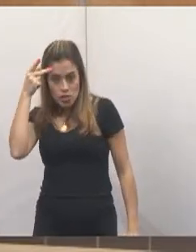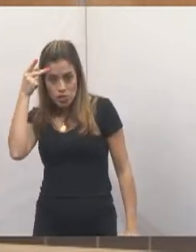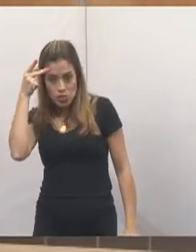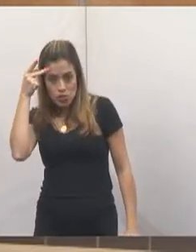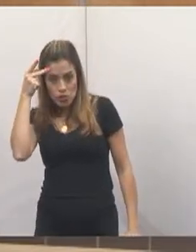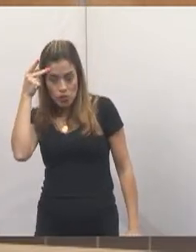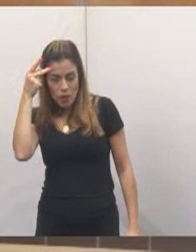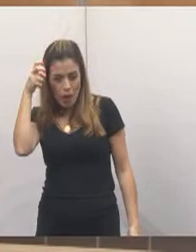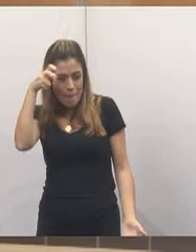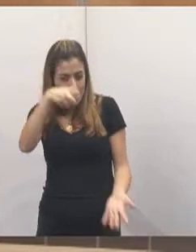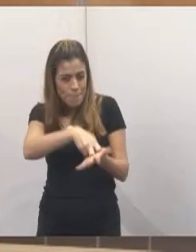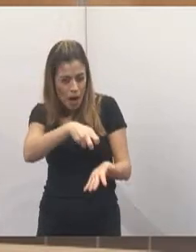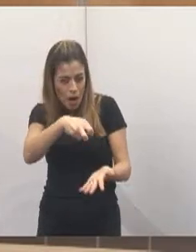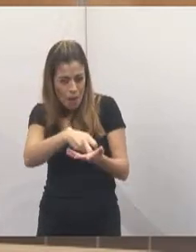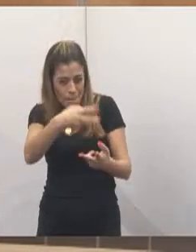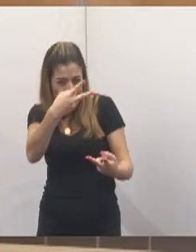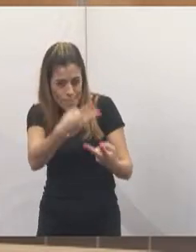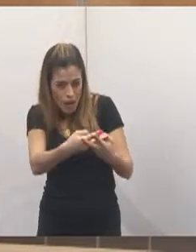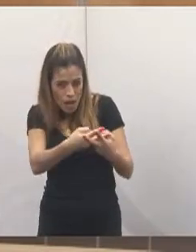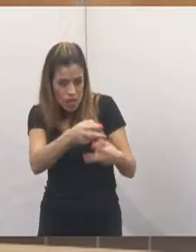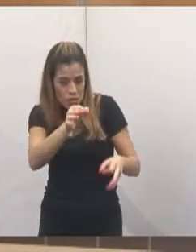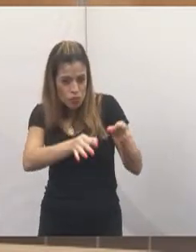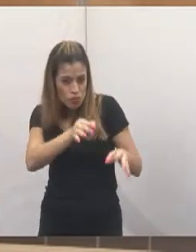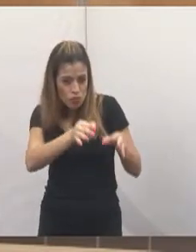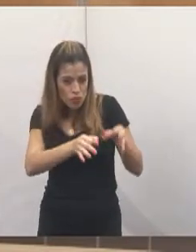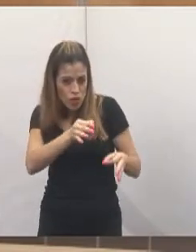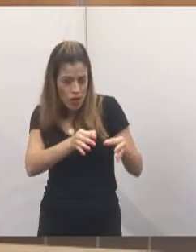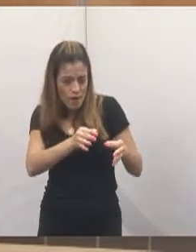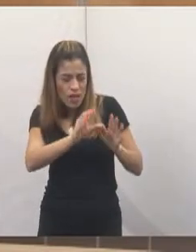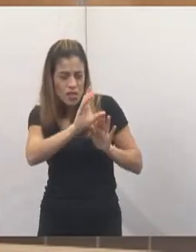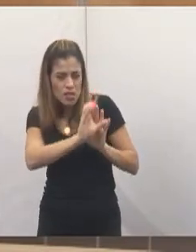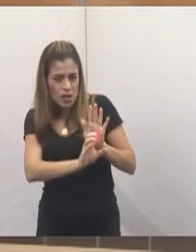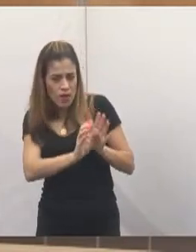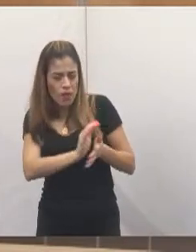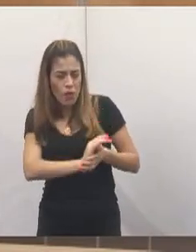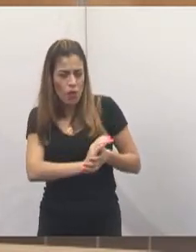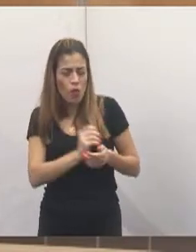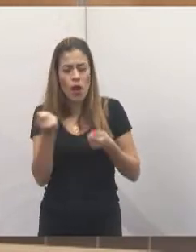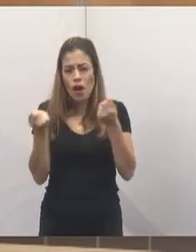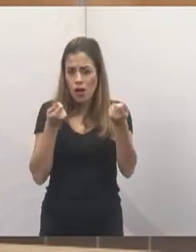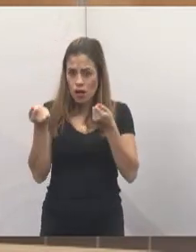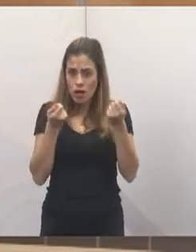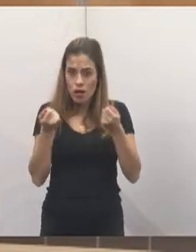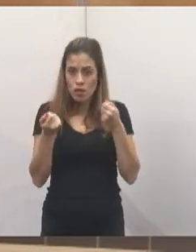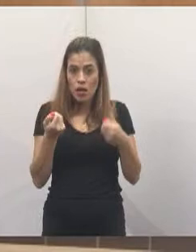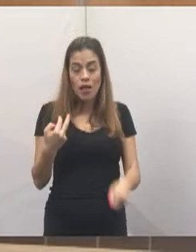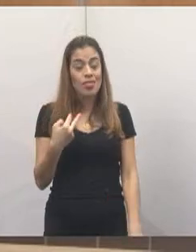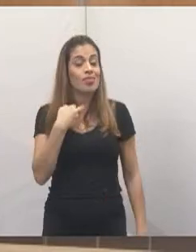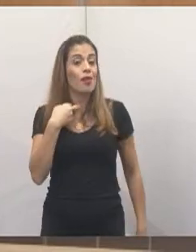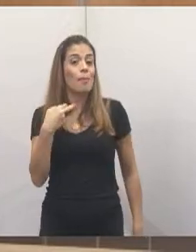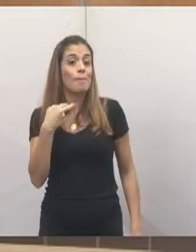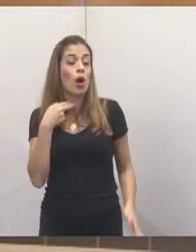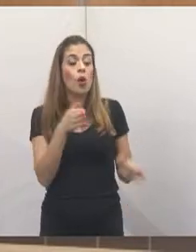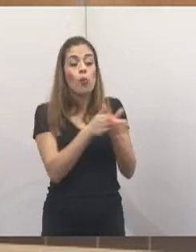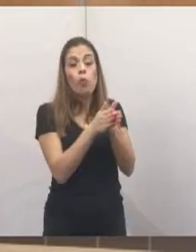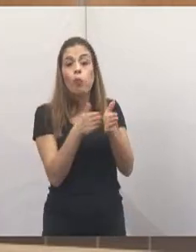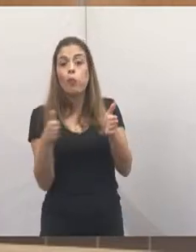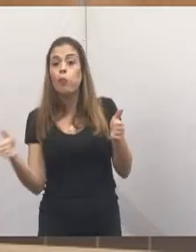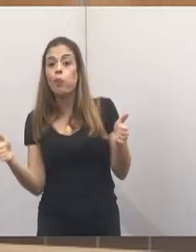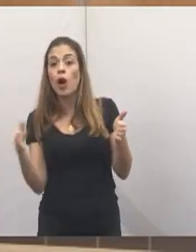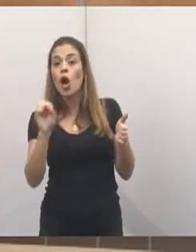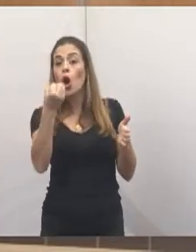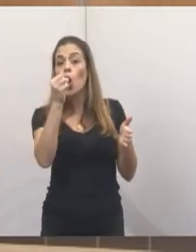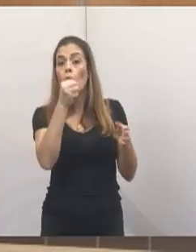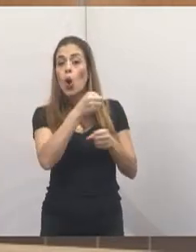justiça na esfera civil, criminal ou administrativa ficarão impedidas por 8 anos, desde que